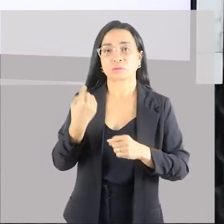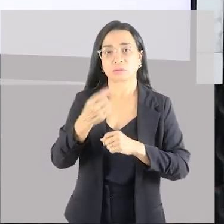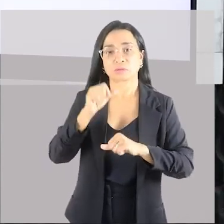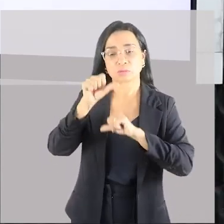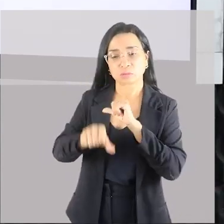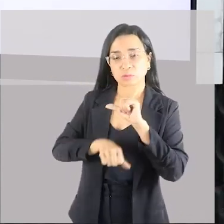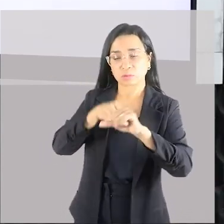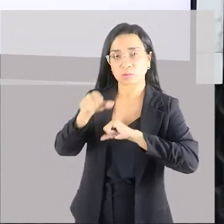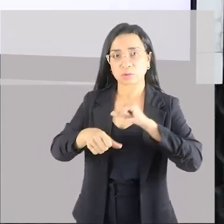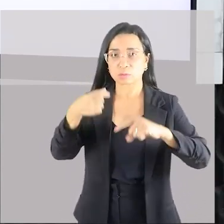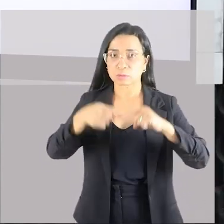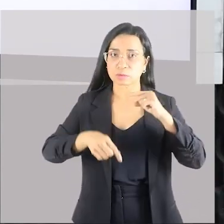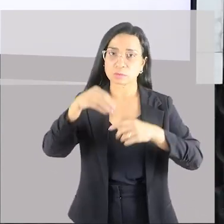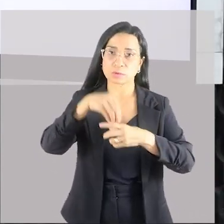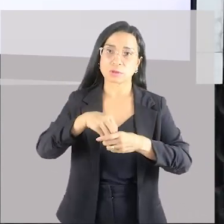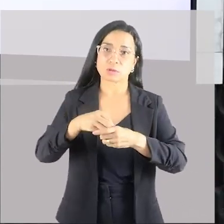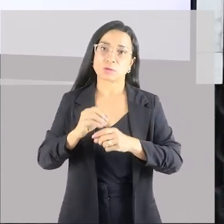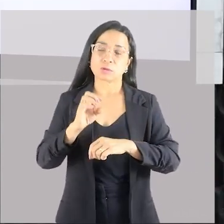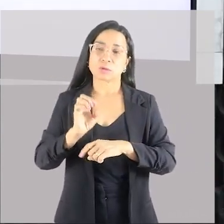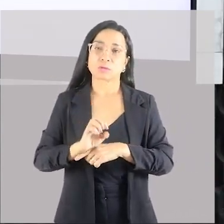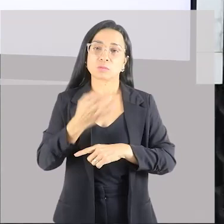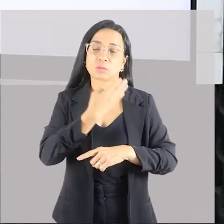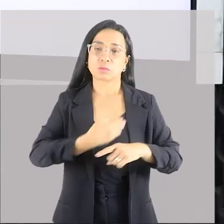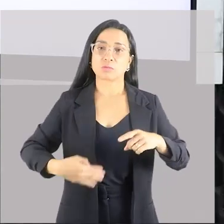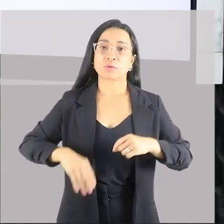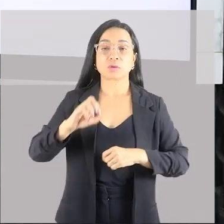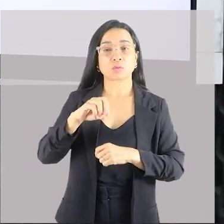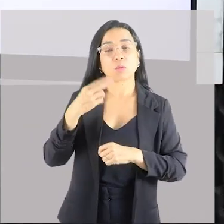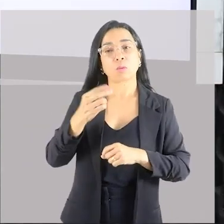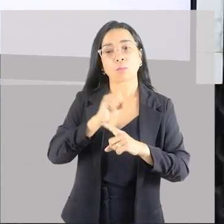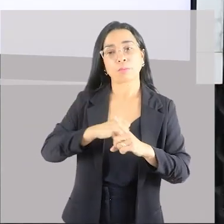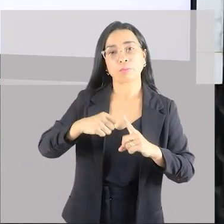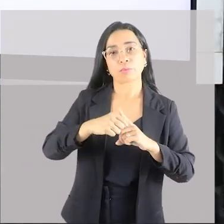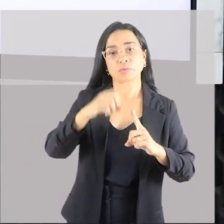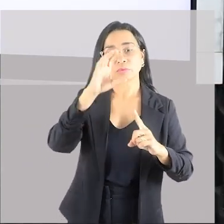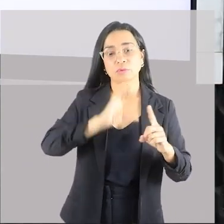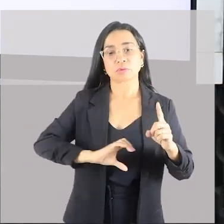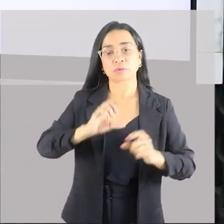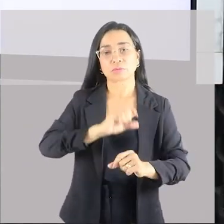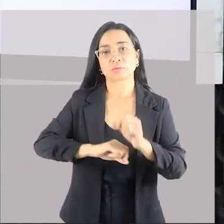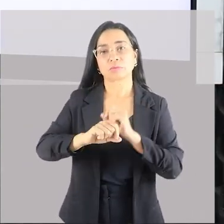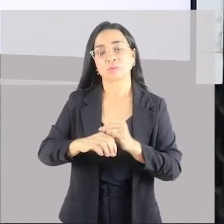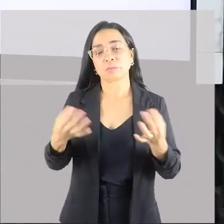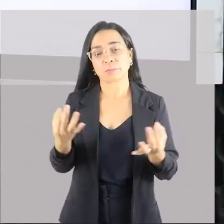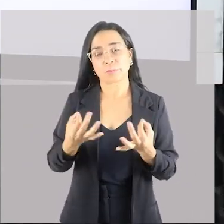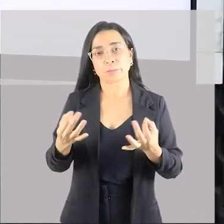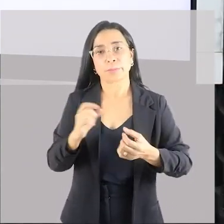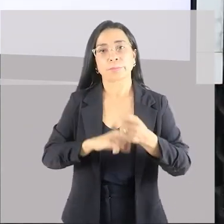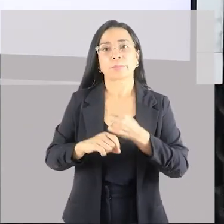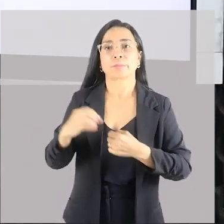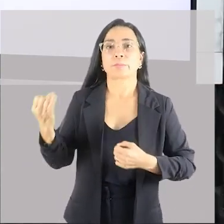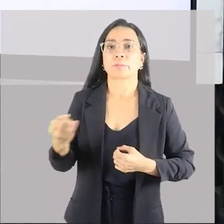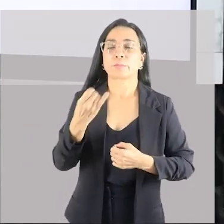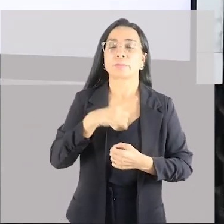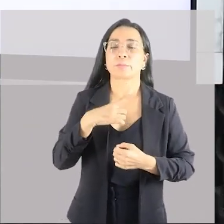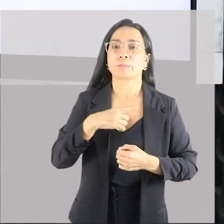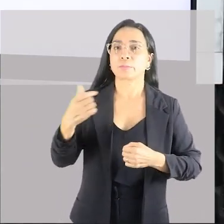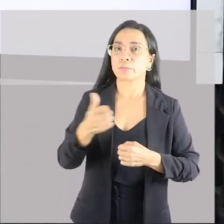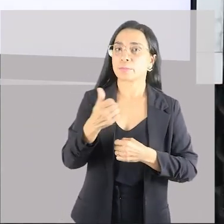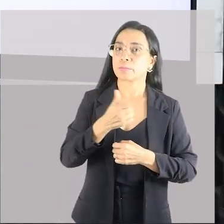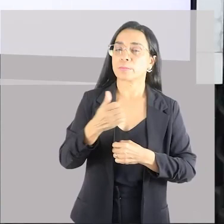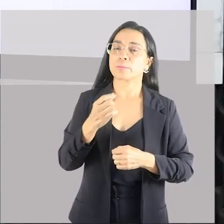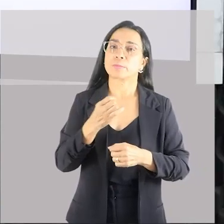ou dentro do Estado, ou na sociedade civil. Perfeito? Então, é importante que a gente tenha esta primeira informação, eles